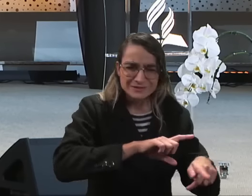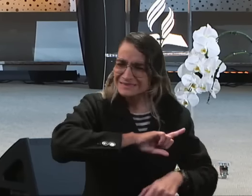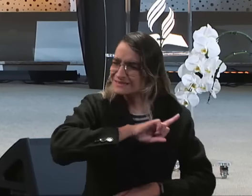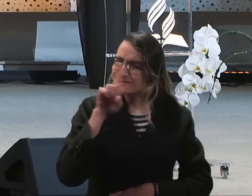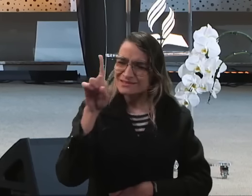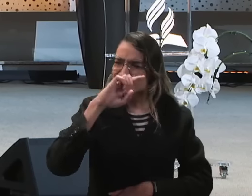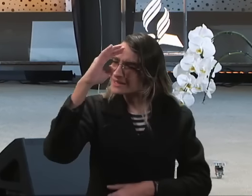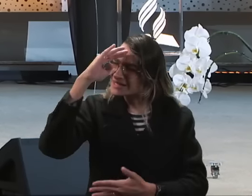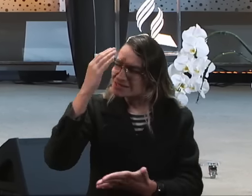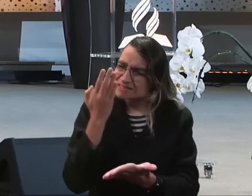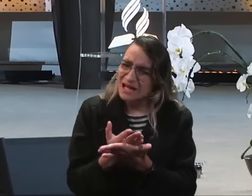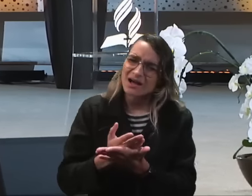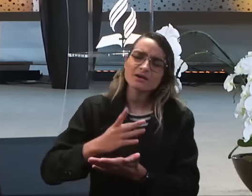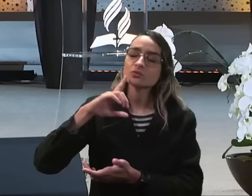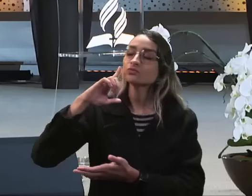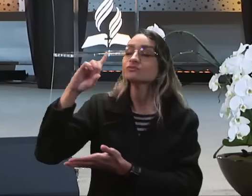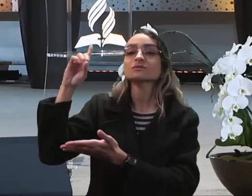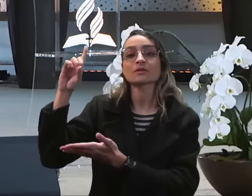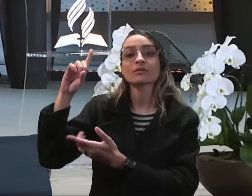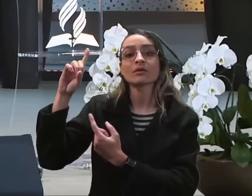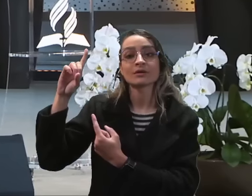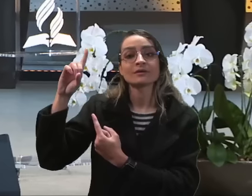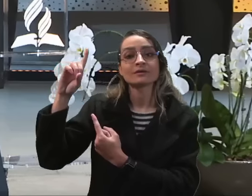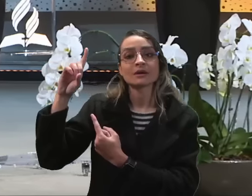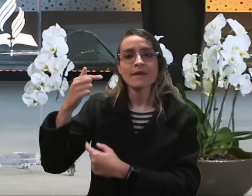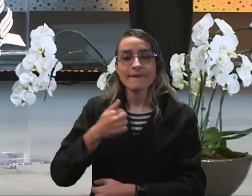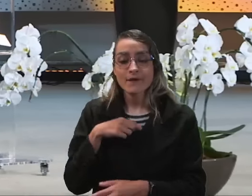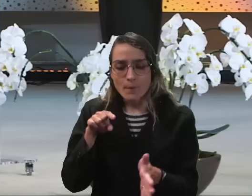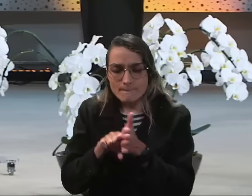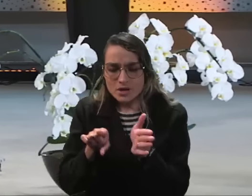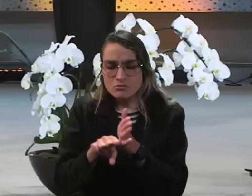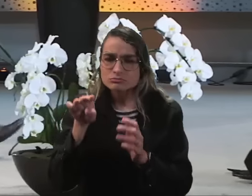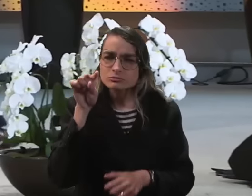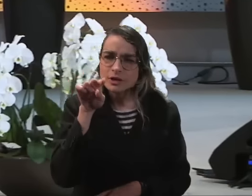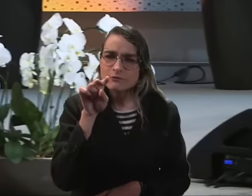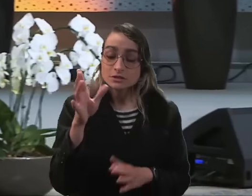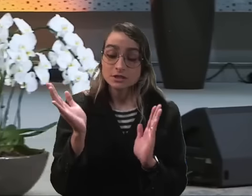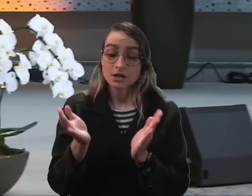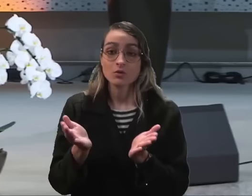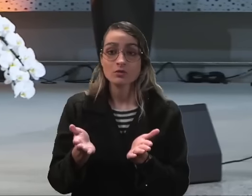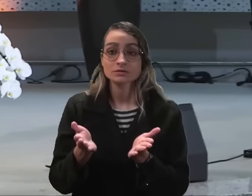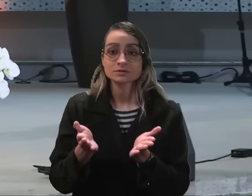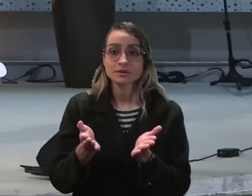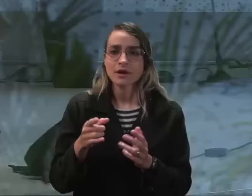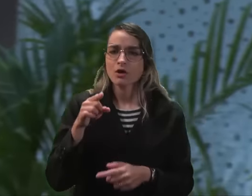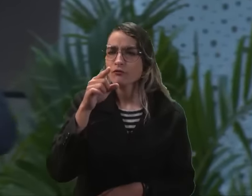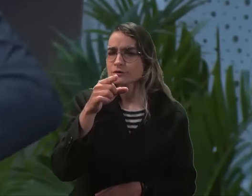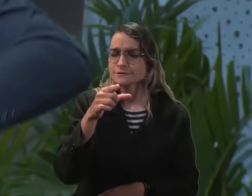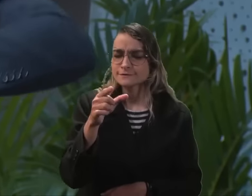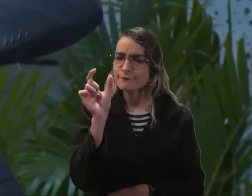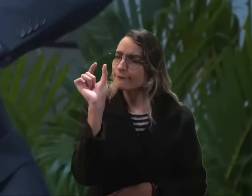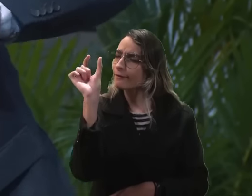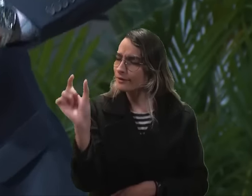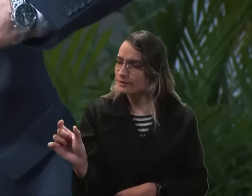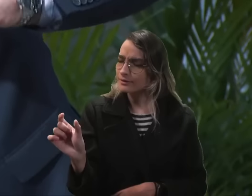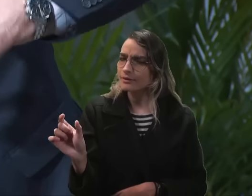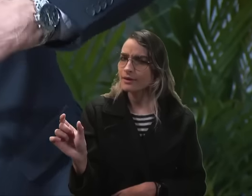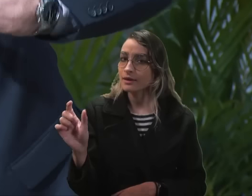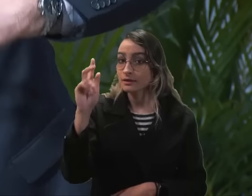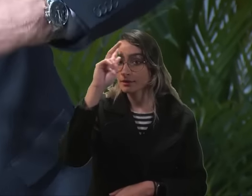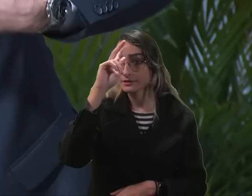pergunta hoje então quem é você nessa história quem sou eu nessa história o que o nosso